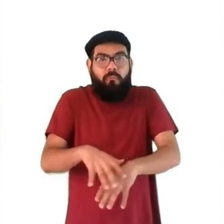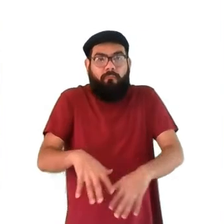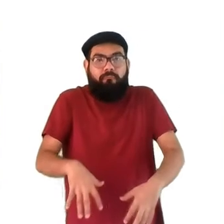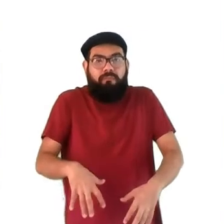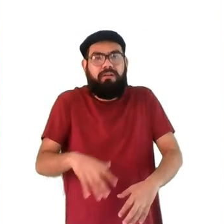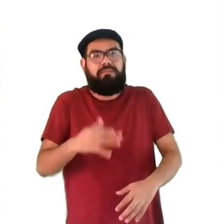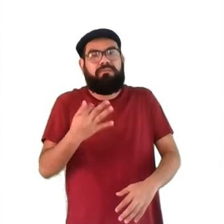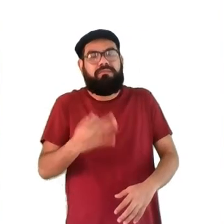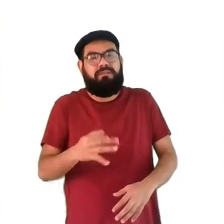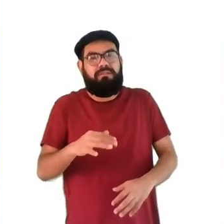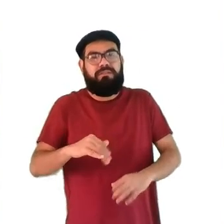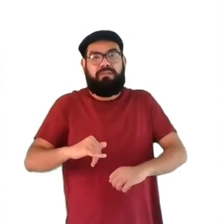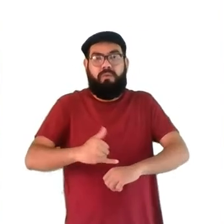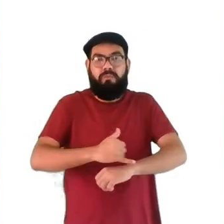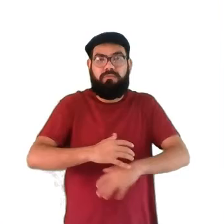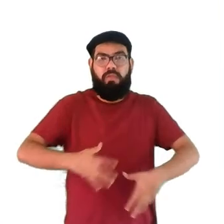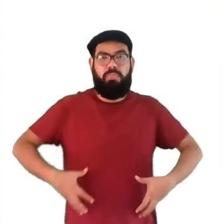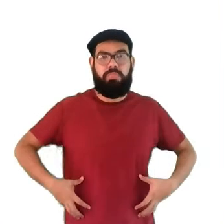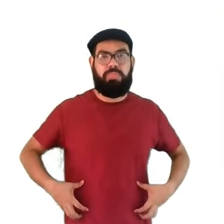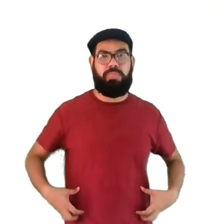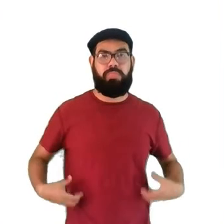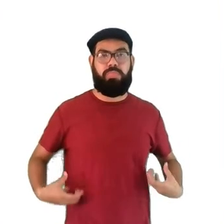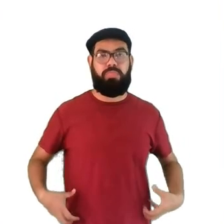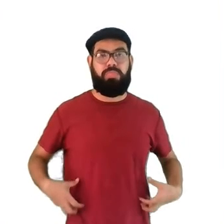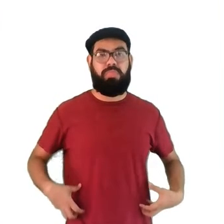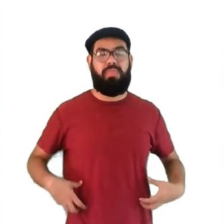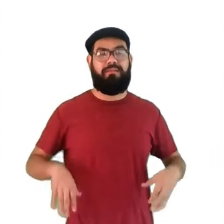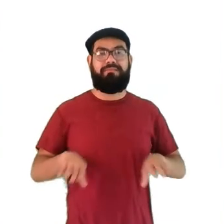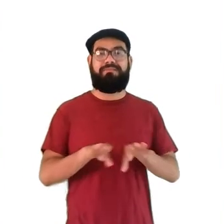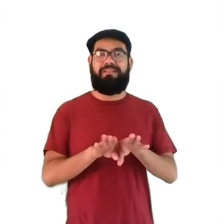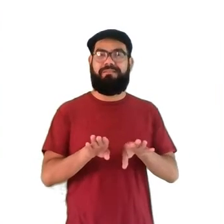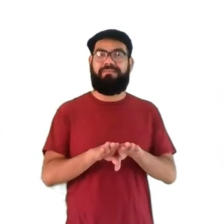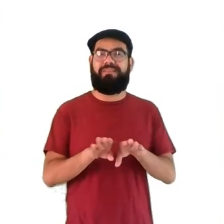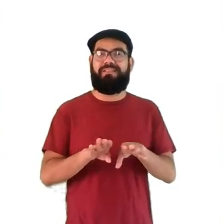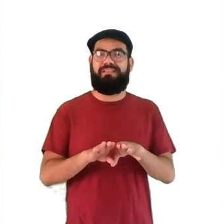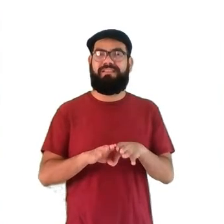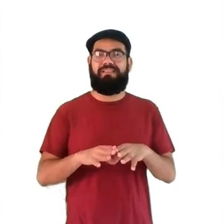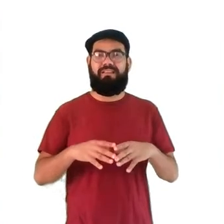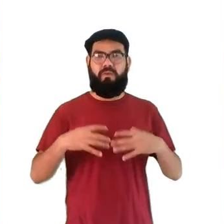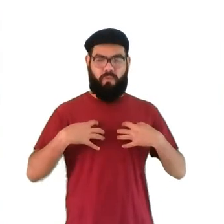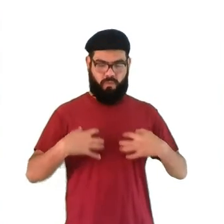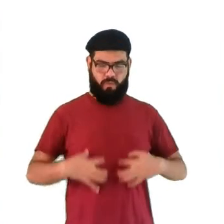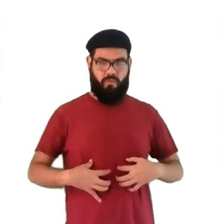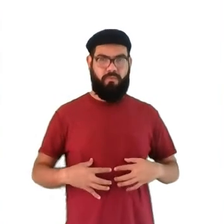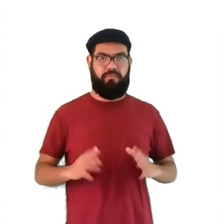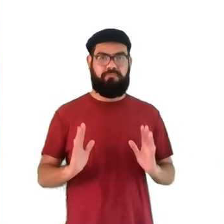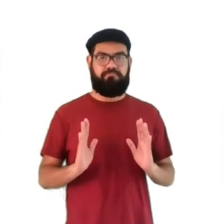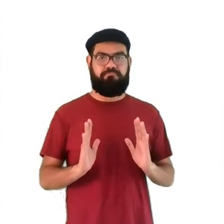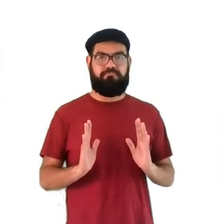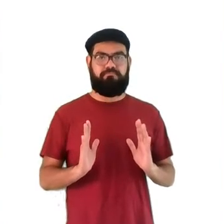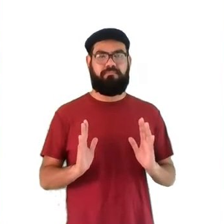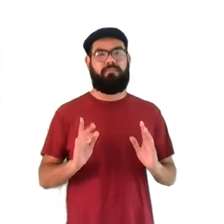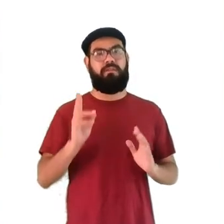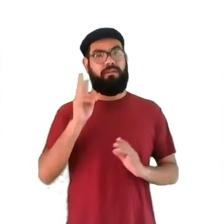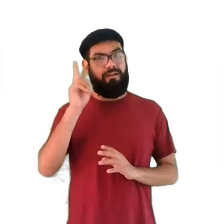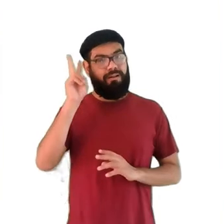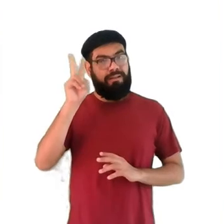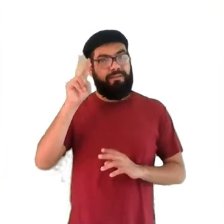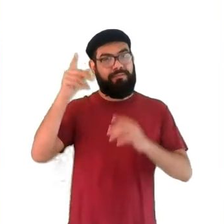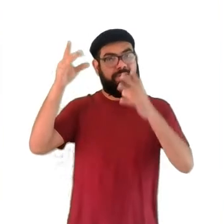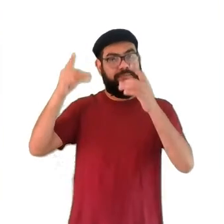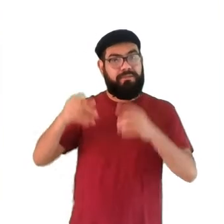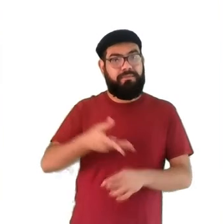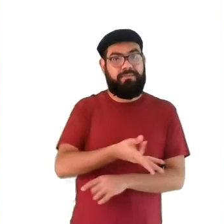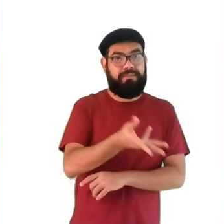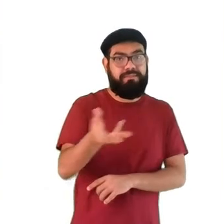gordura corporal e também diminuição da massa corporal. Como eu falei para vocês, isso não quer dizer que é